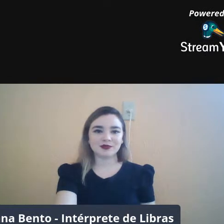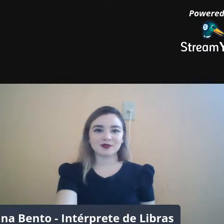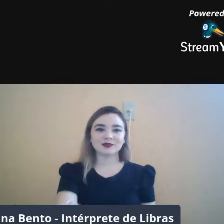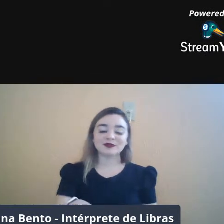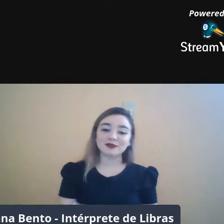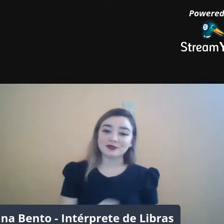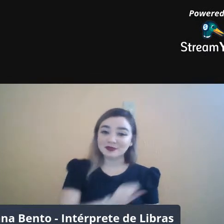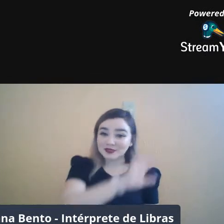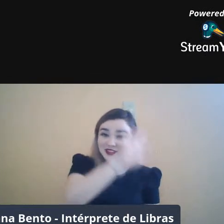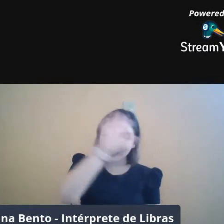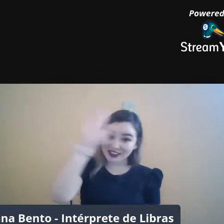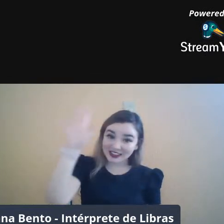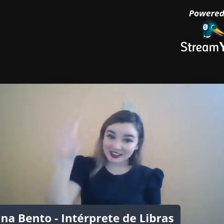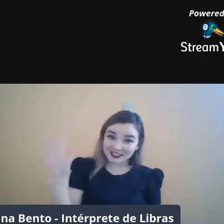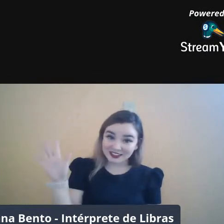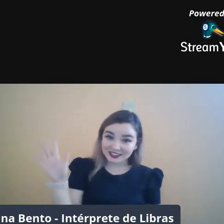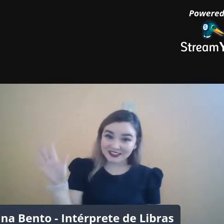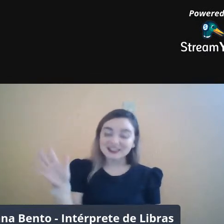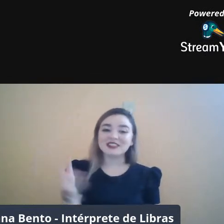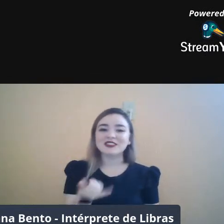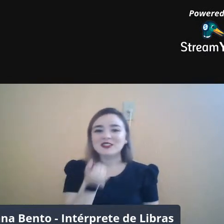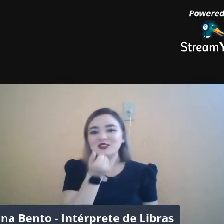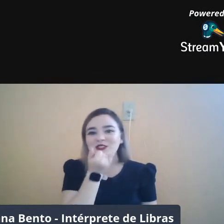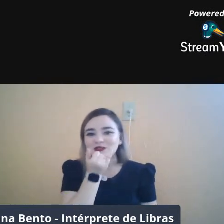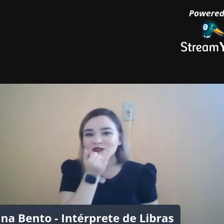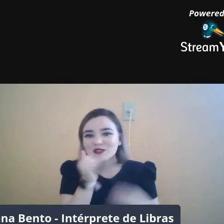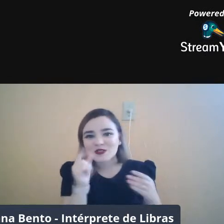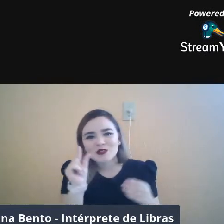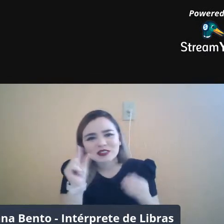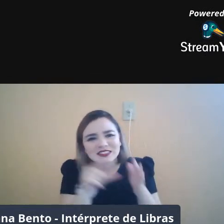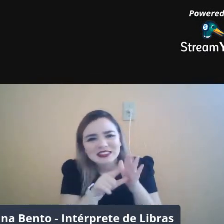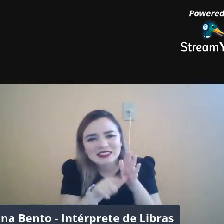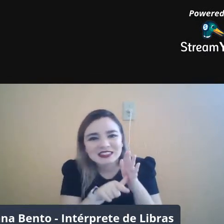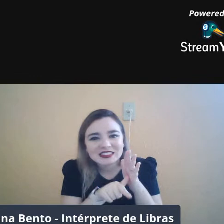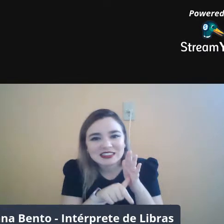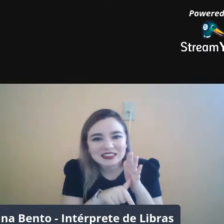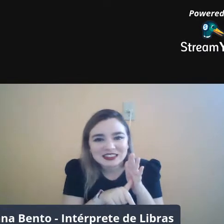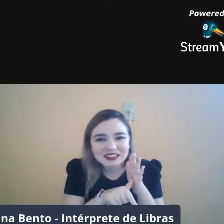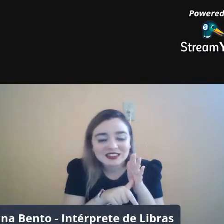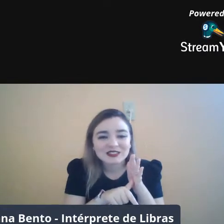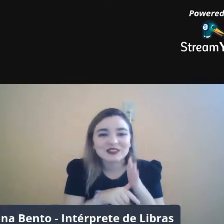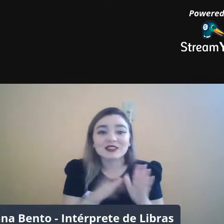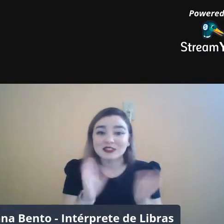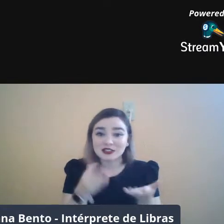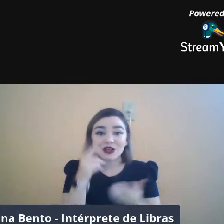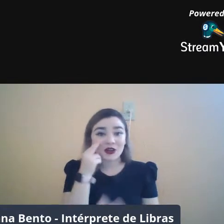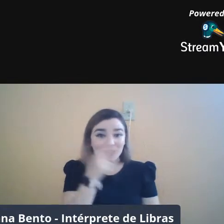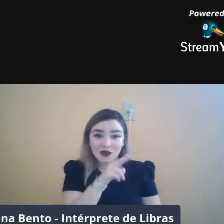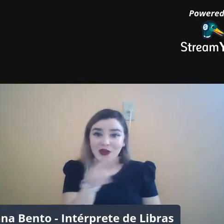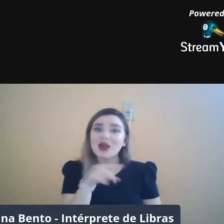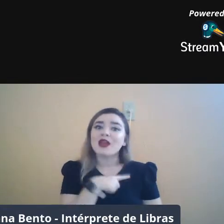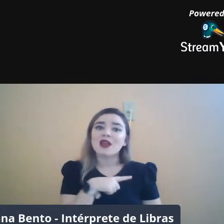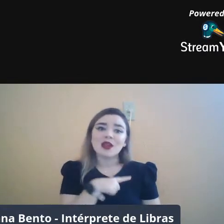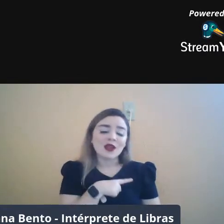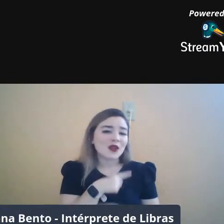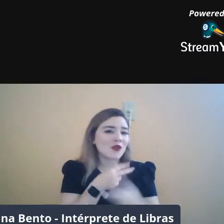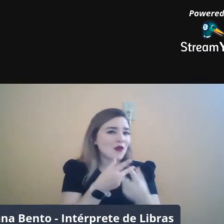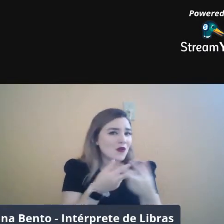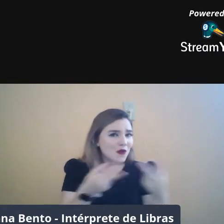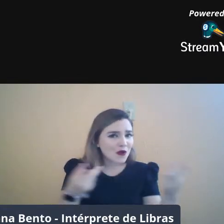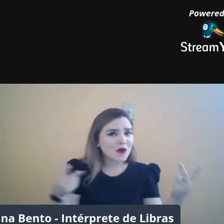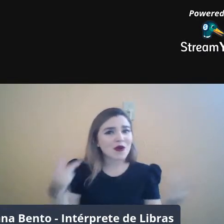Olá, pessoal. Desculpem o pequeno atraso. Já estou vendo que tem muita gente aí.